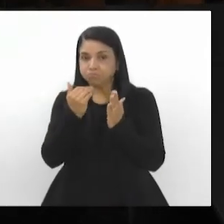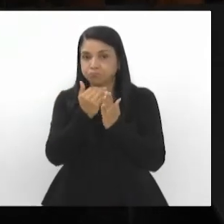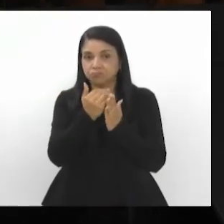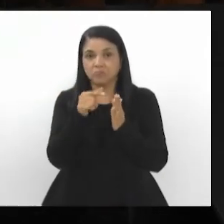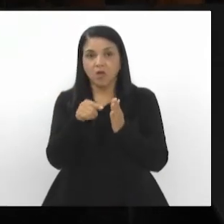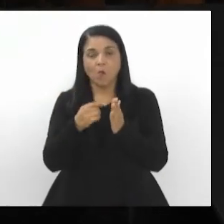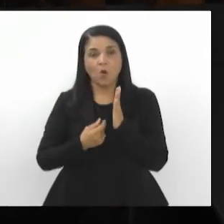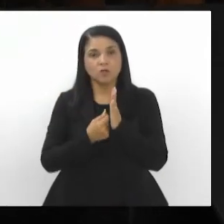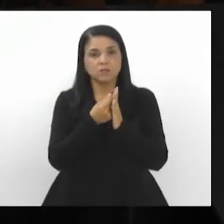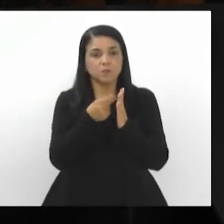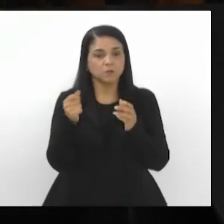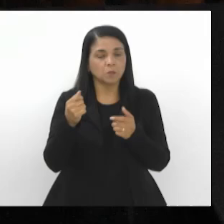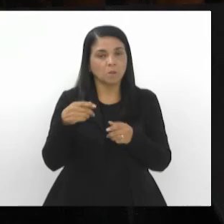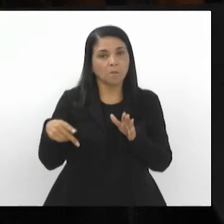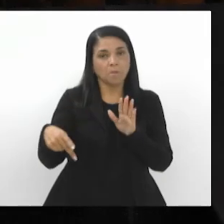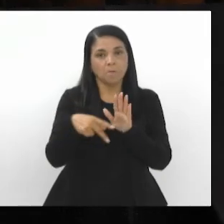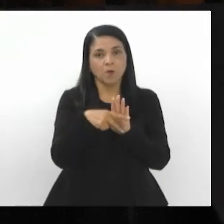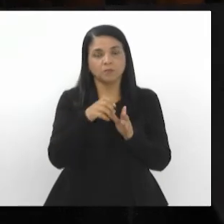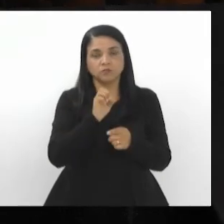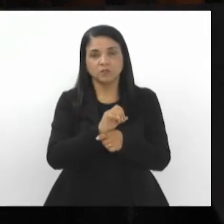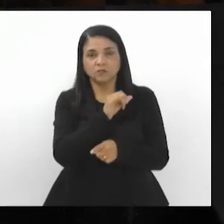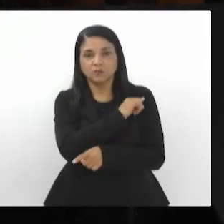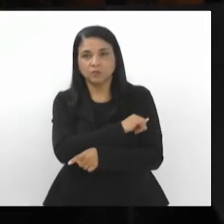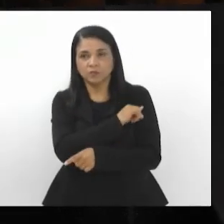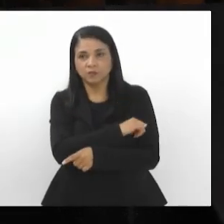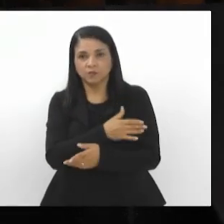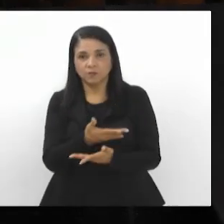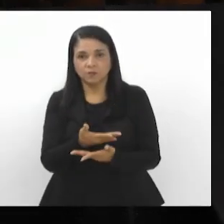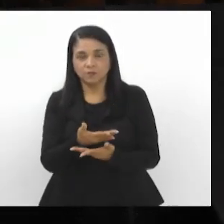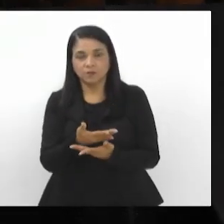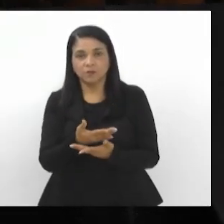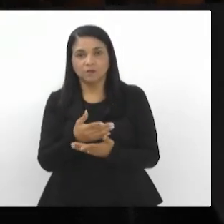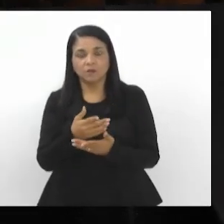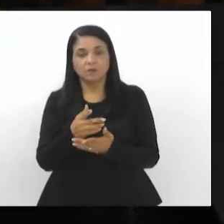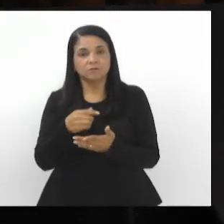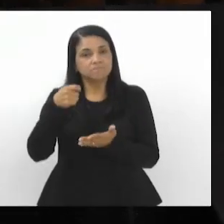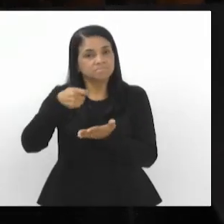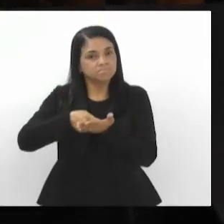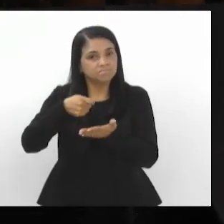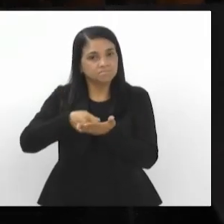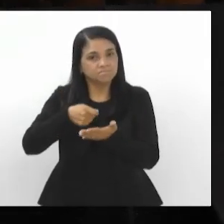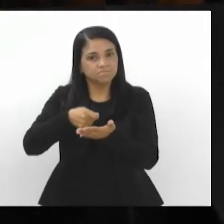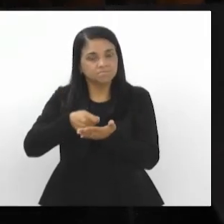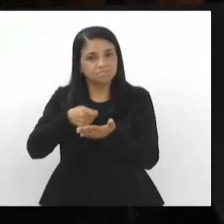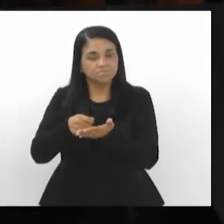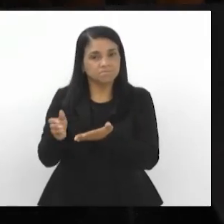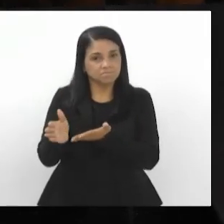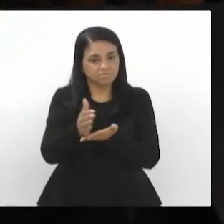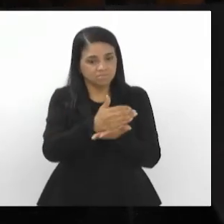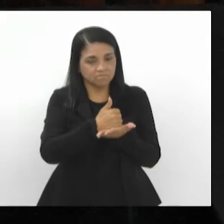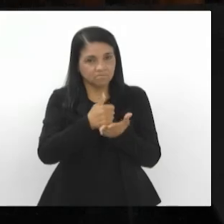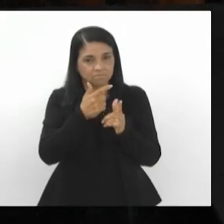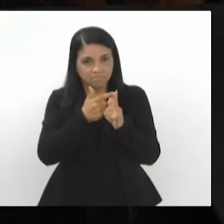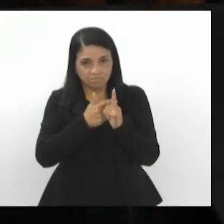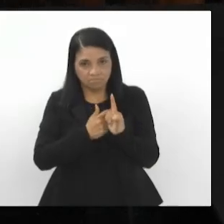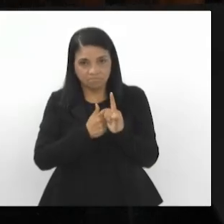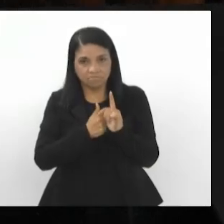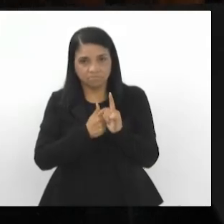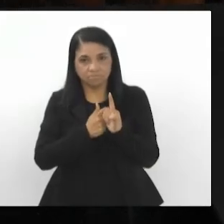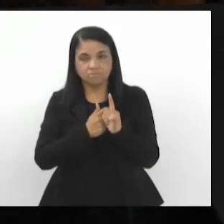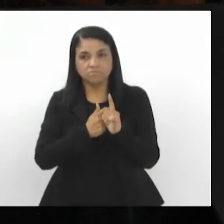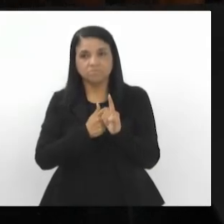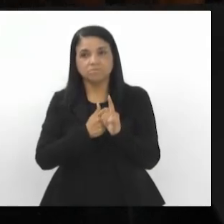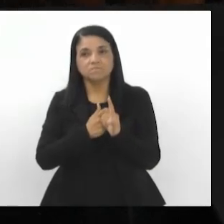ao orçamento do próprio Estado. Então, a efetiva cobrança e a arrecadação dessa dívida é